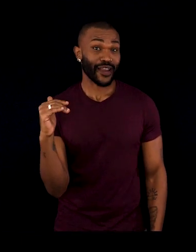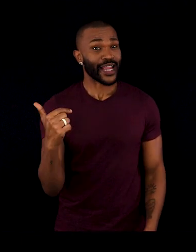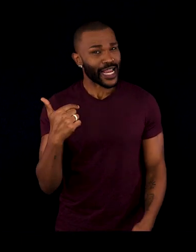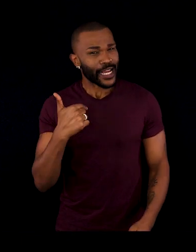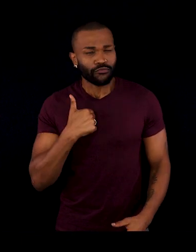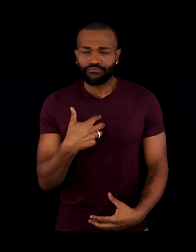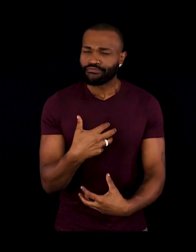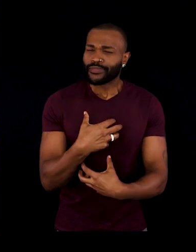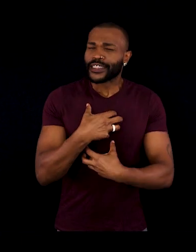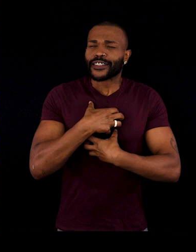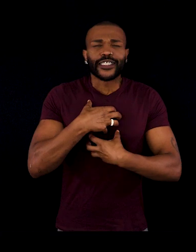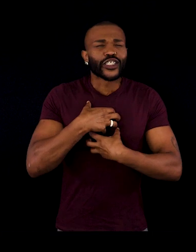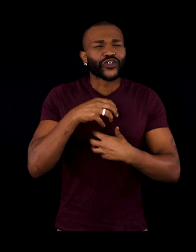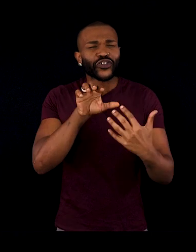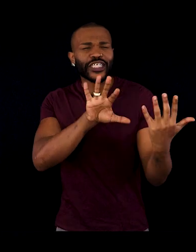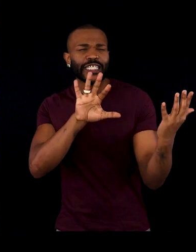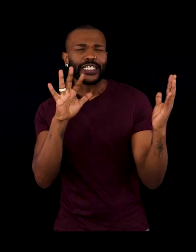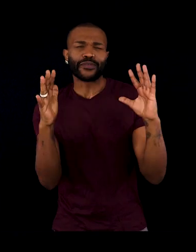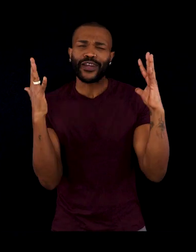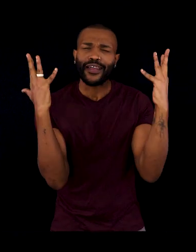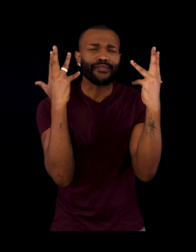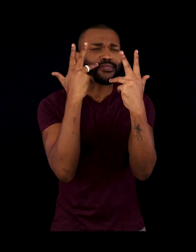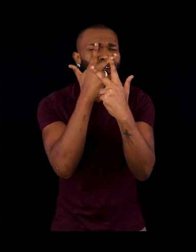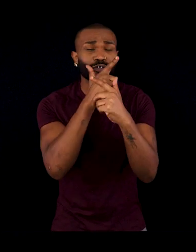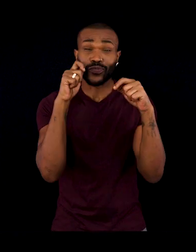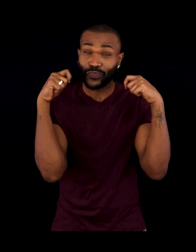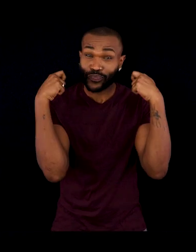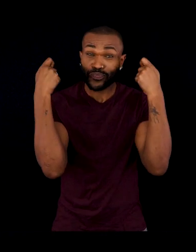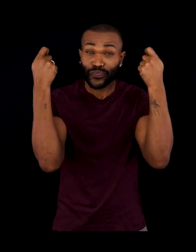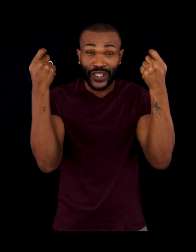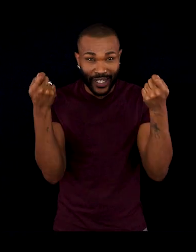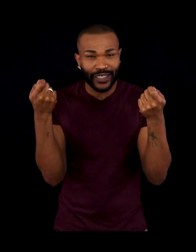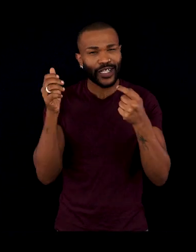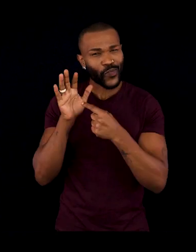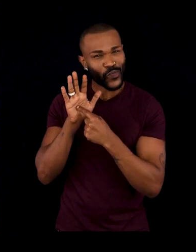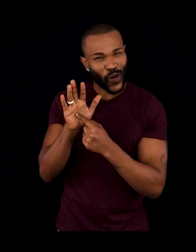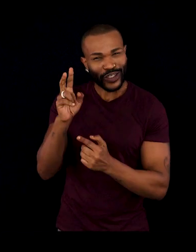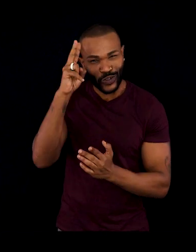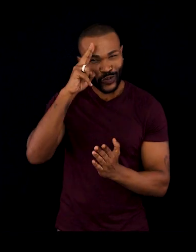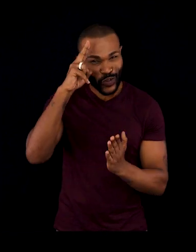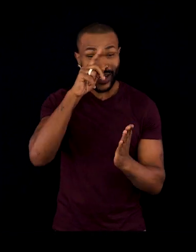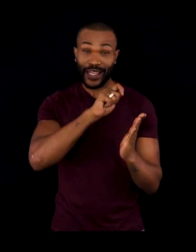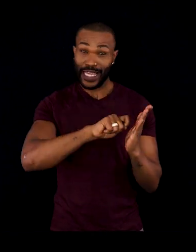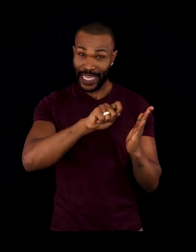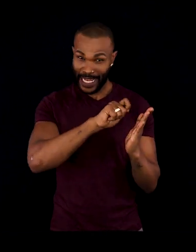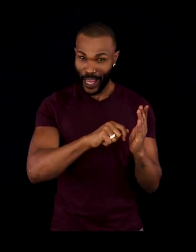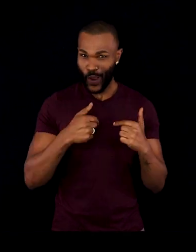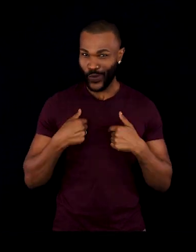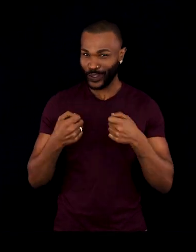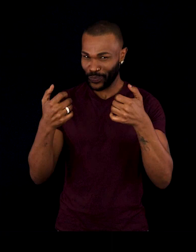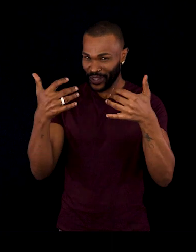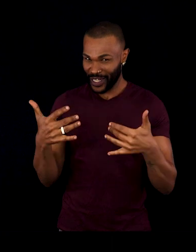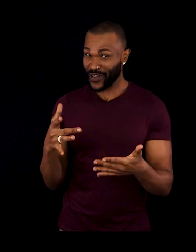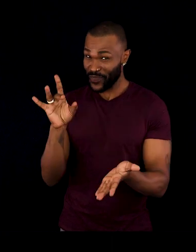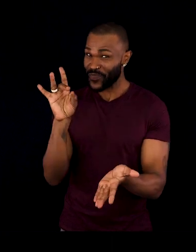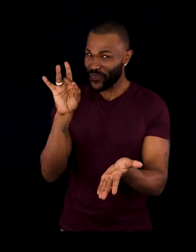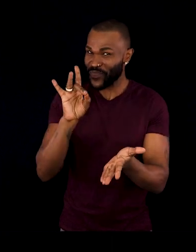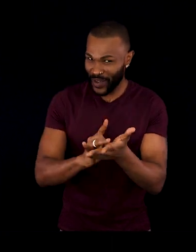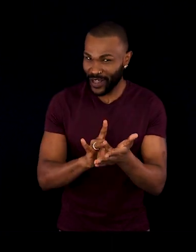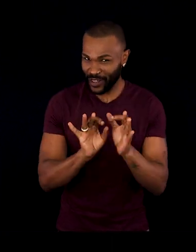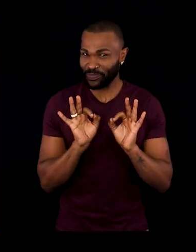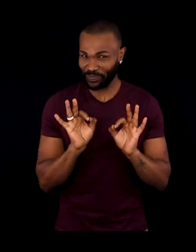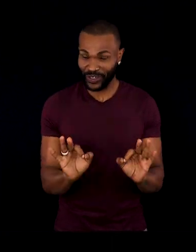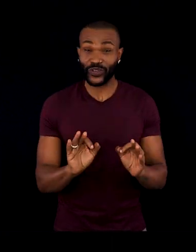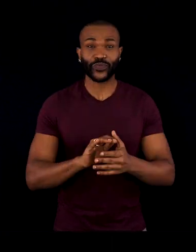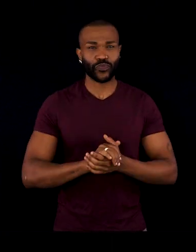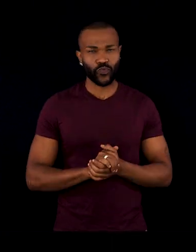eu respirei aquele clima lindo de Bragança, que aparece muito na minha ficção. Vamos dizer o seguinte, vamos abrir o jogo,